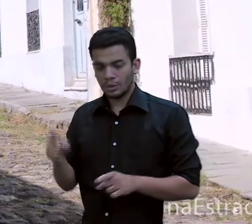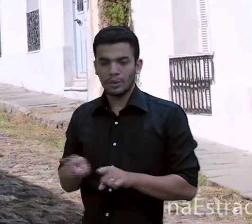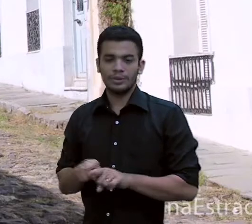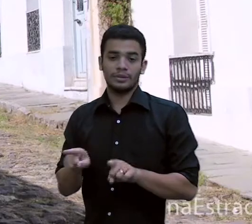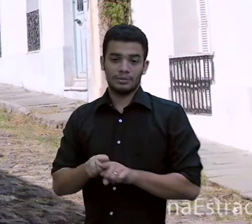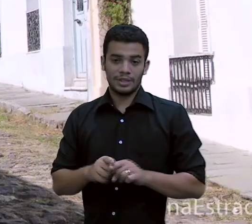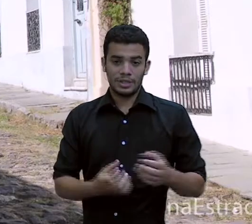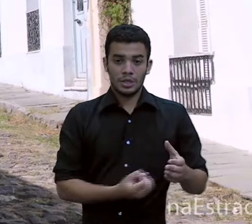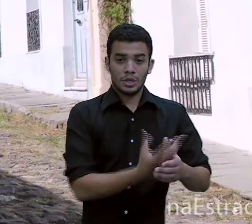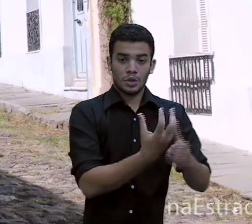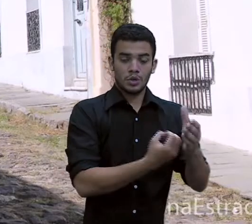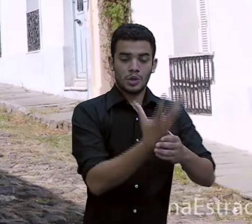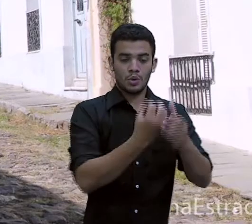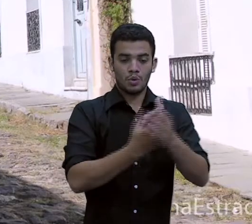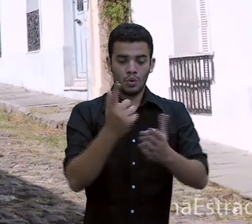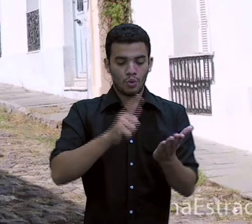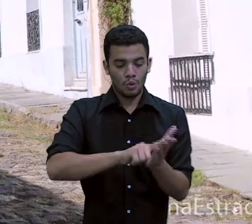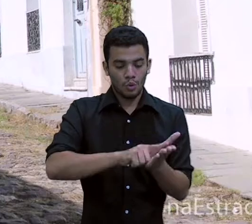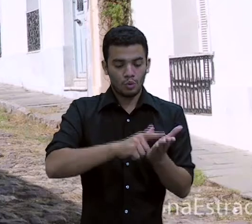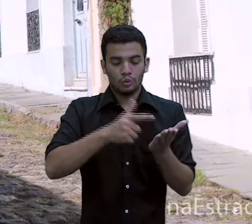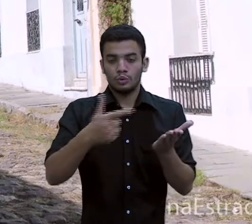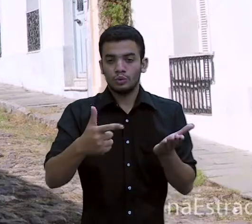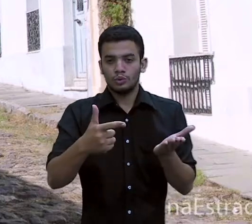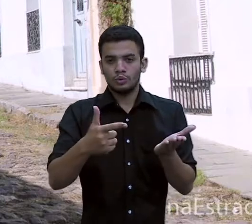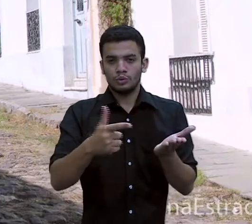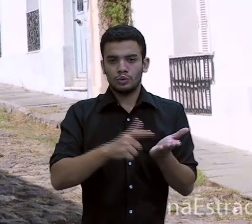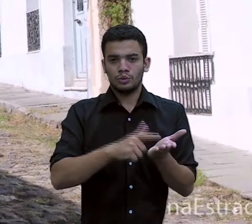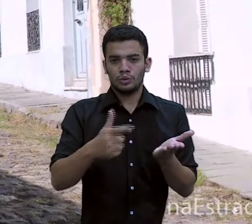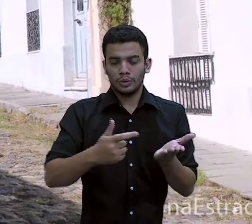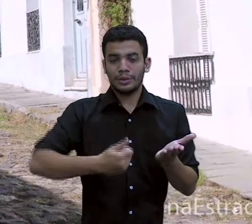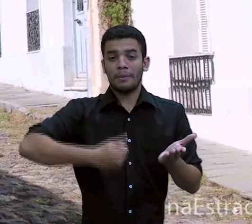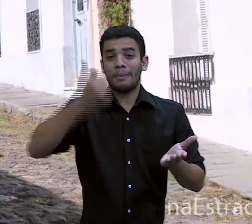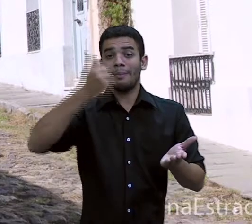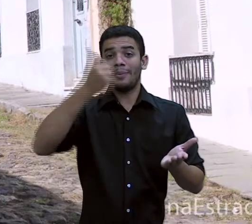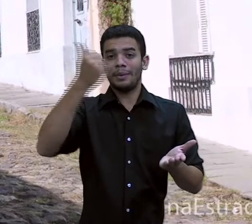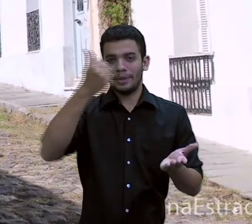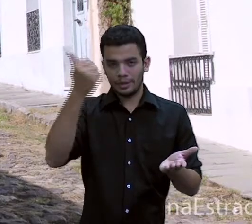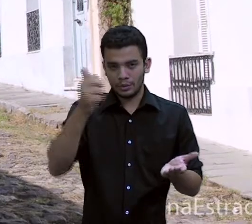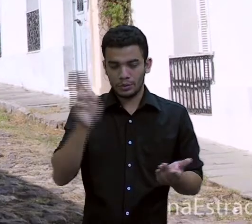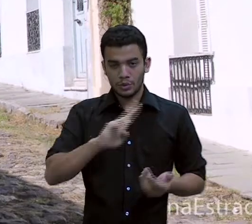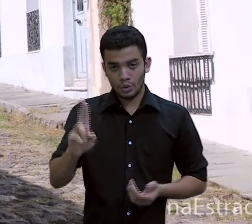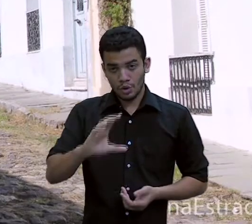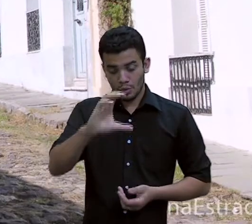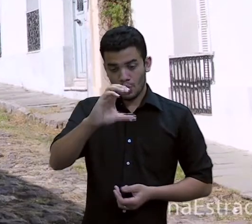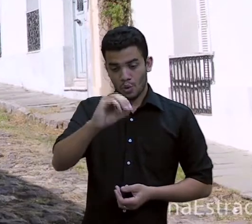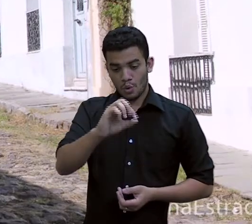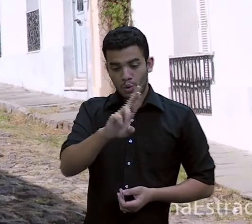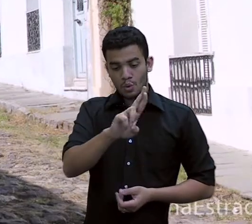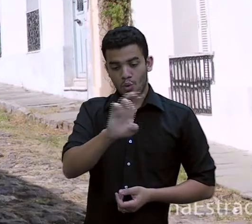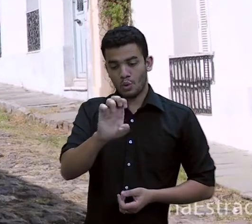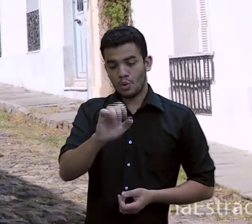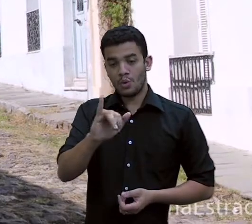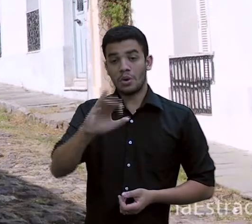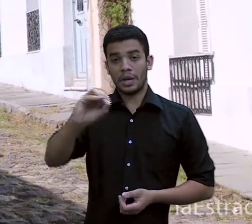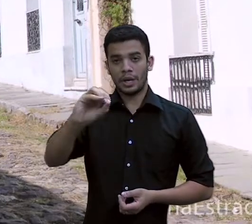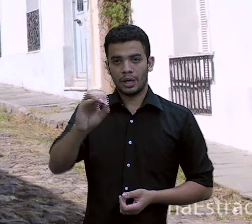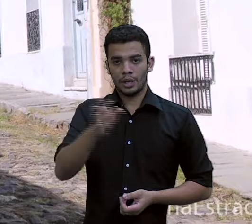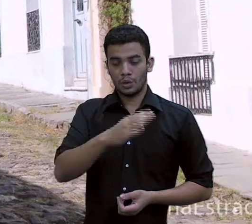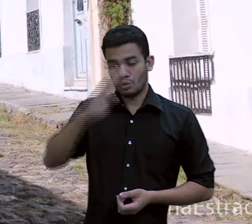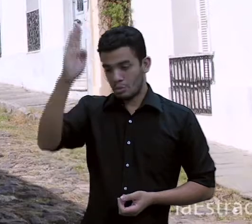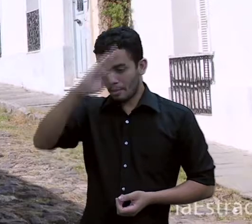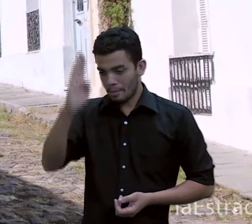Brasiliense. Apesar da importância, a cidade foi por muito tempo esquecida pelos